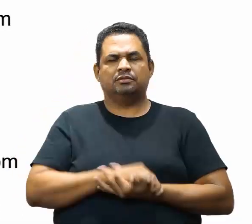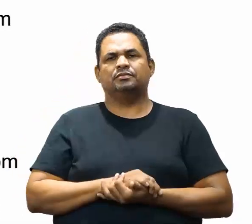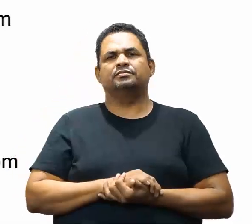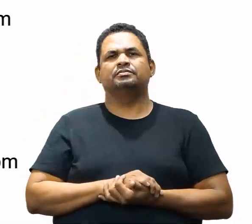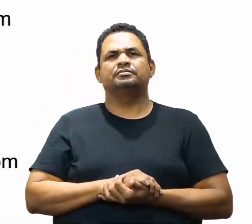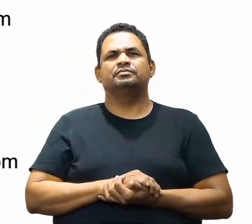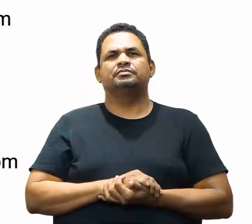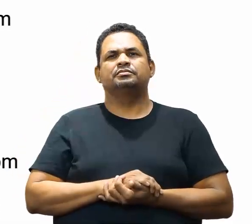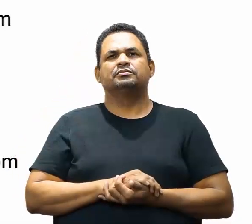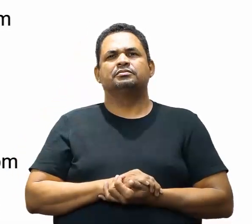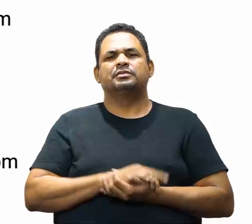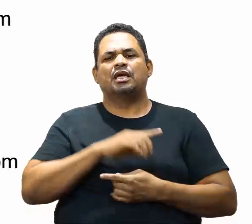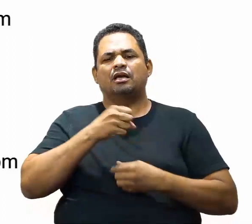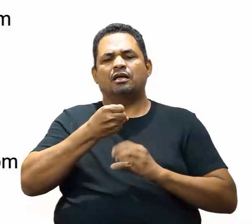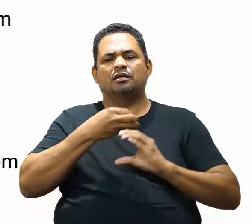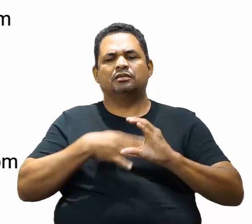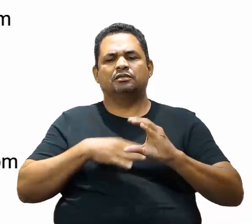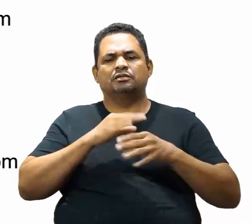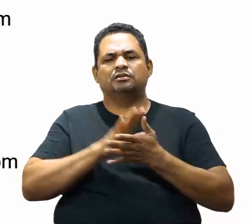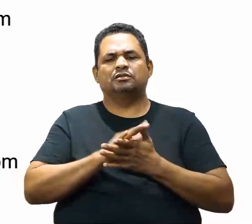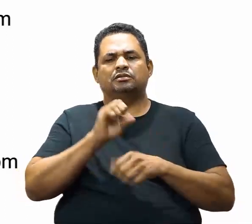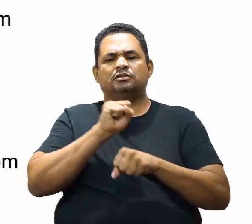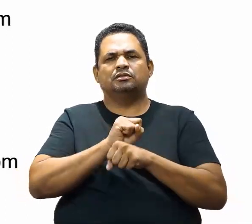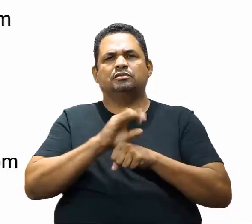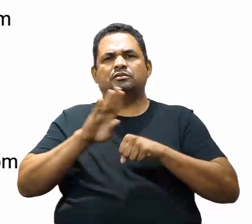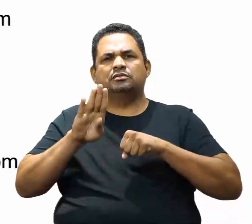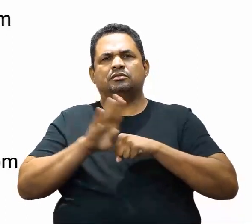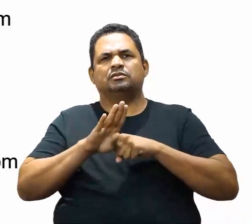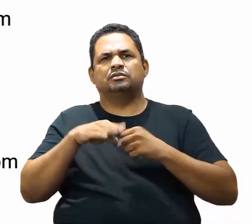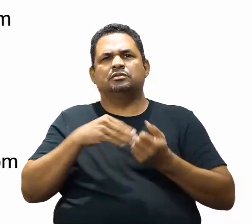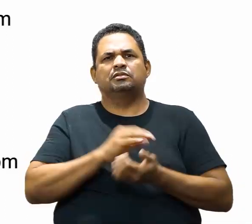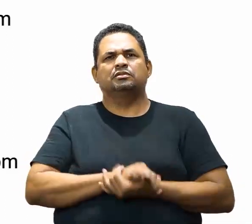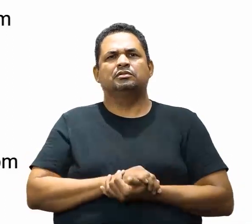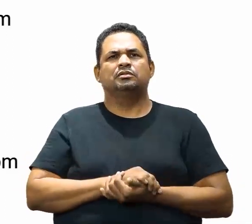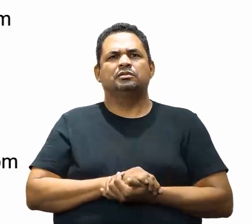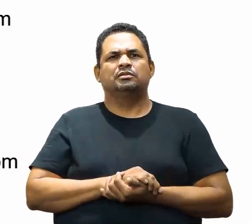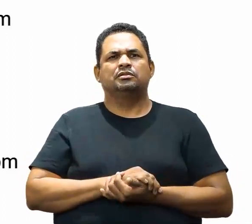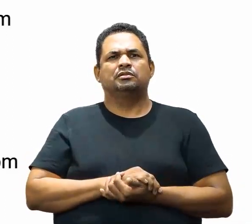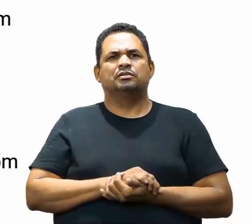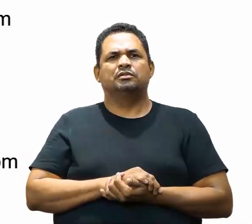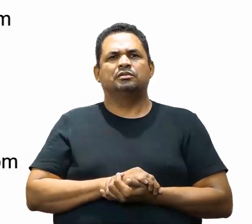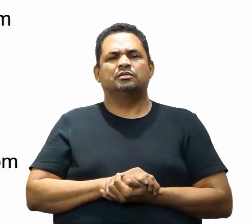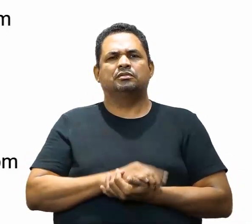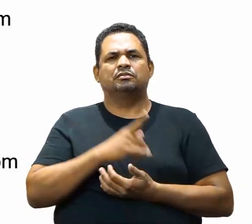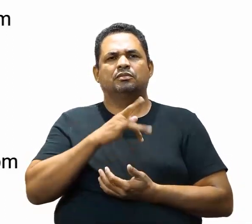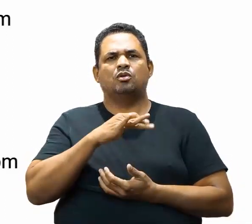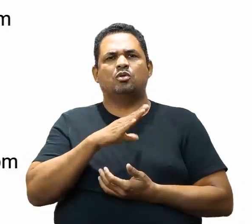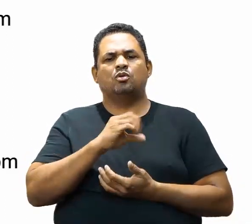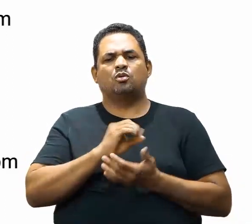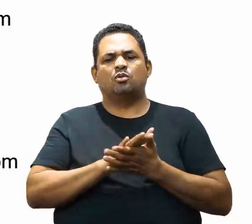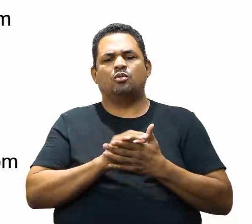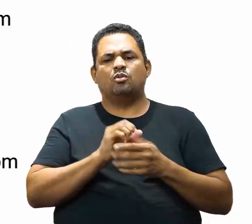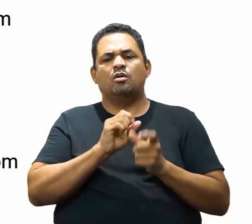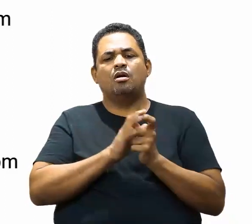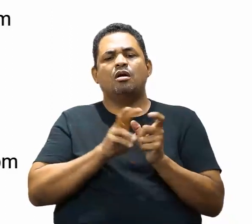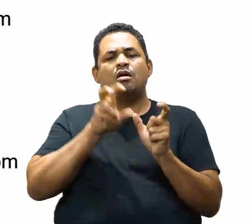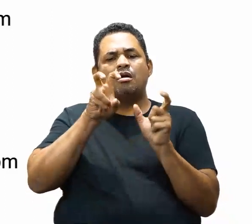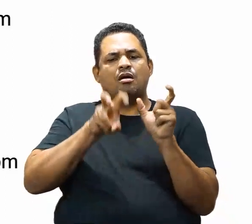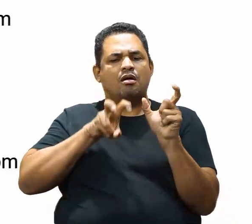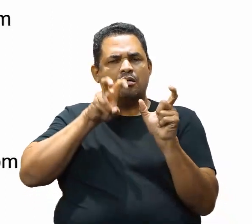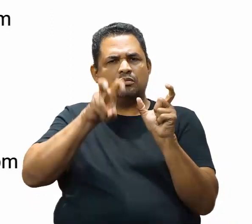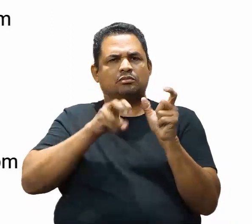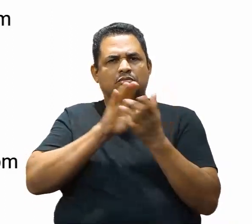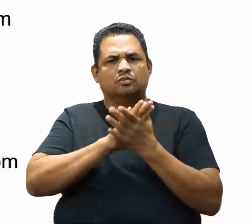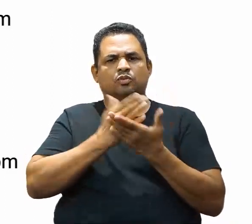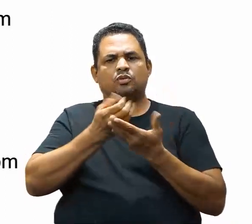substantivo. Lo poco que tengo, consegui trabajando. Então, de novo, esse pouco é um advérbio com função de